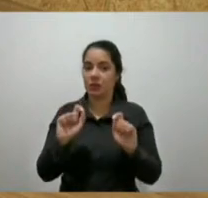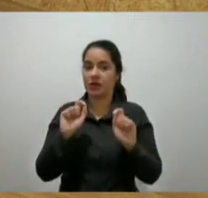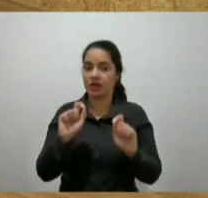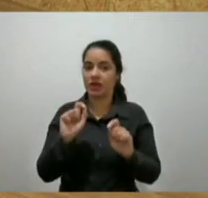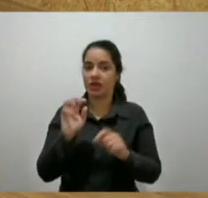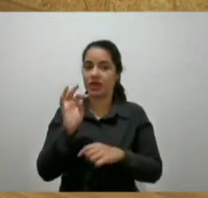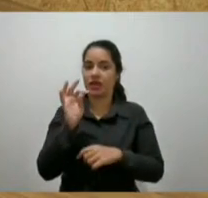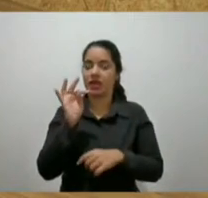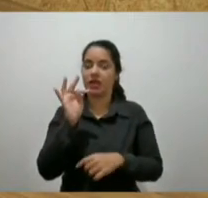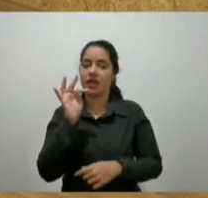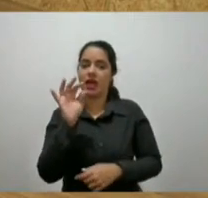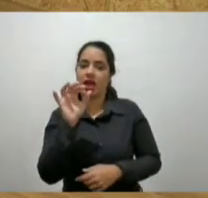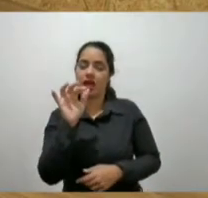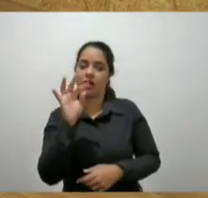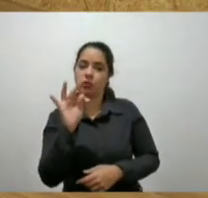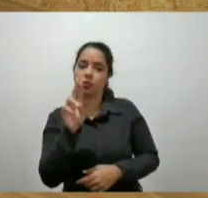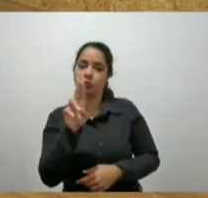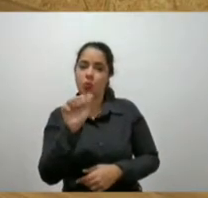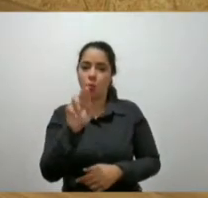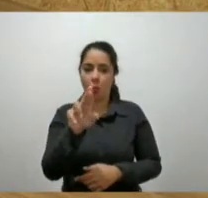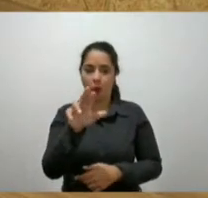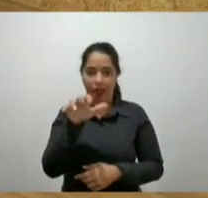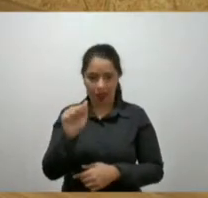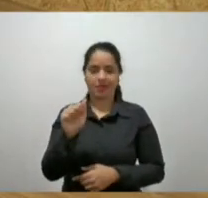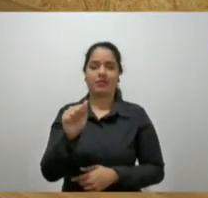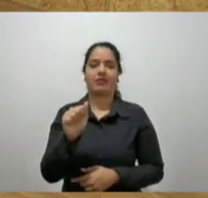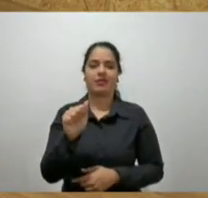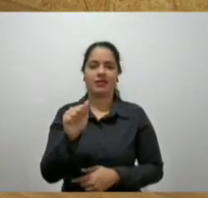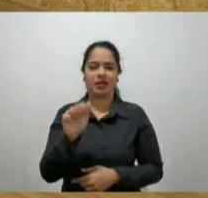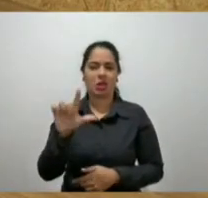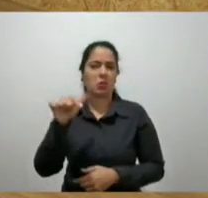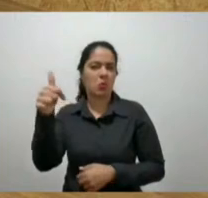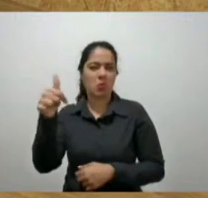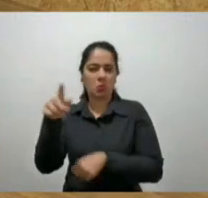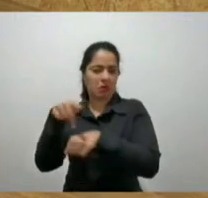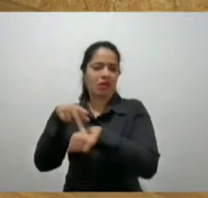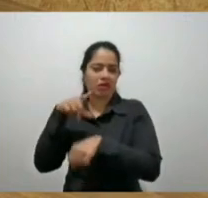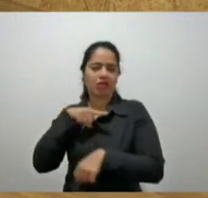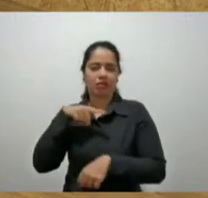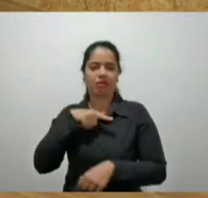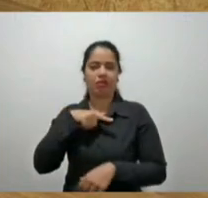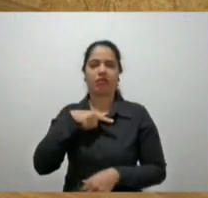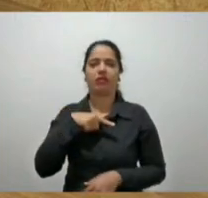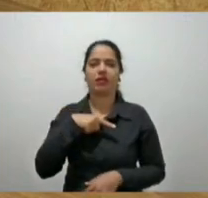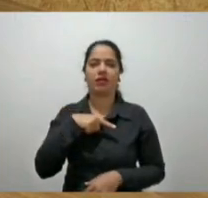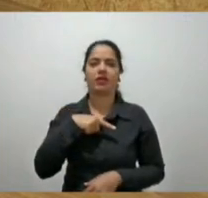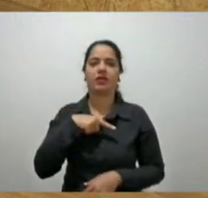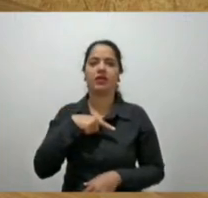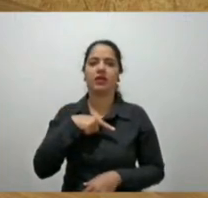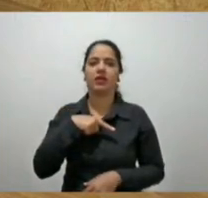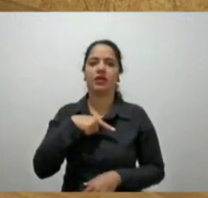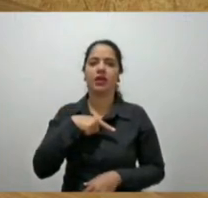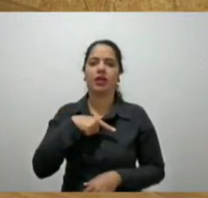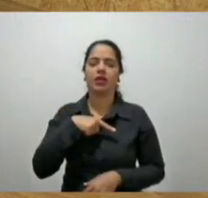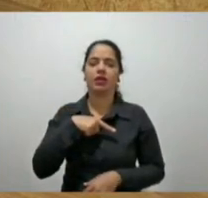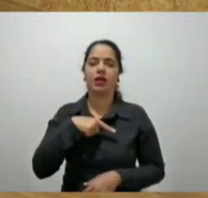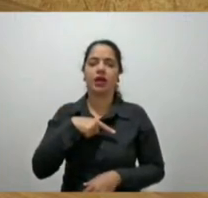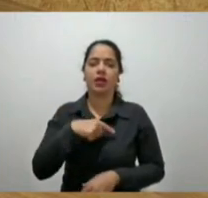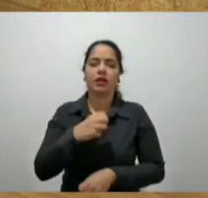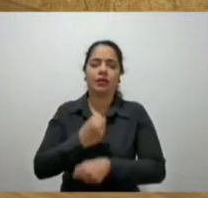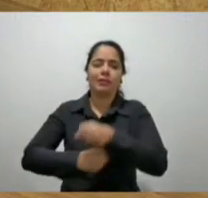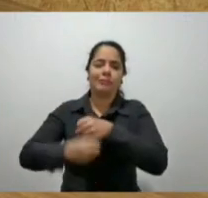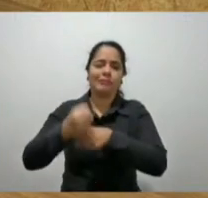Nova Zelândia, que é uma espécie que existe há 200 milhões de anos. Eu